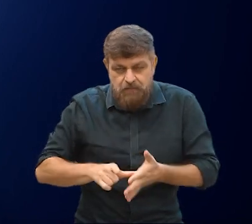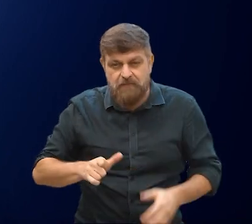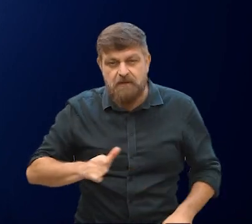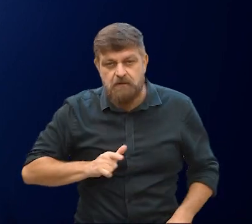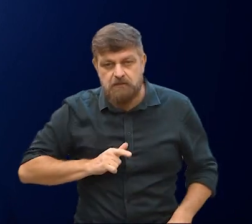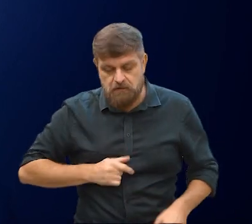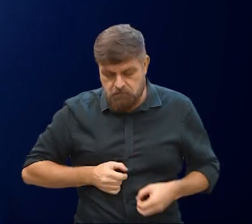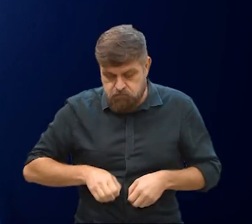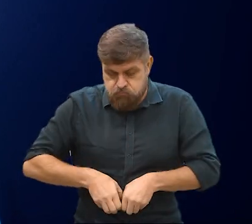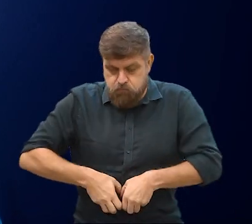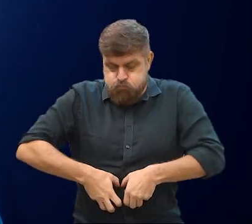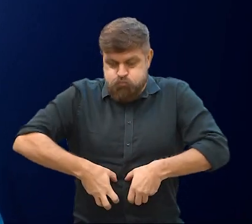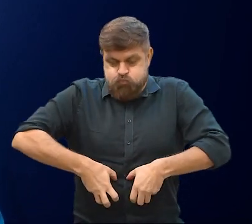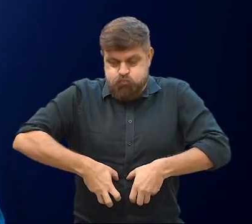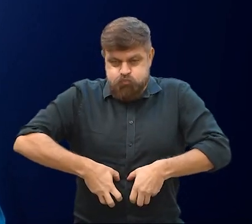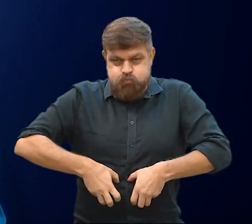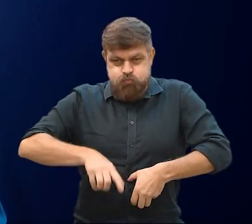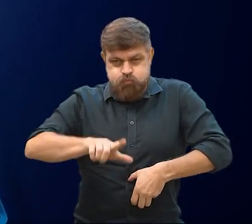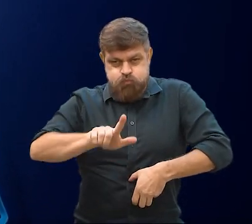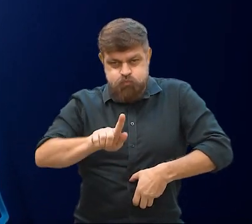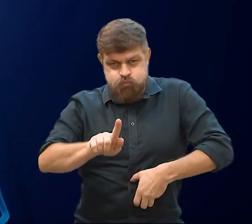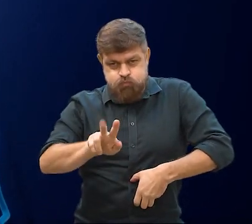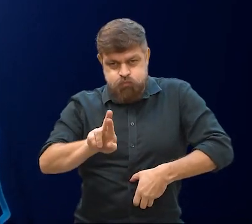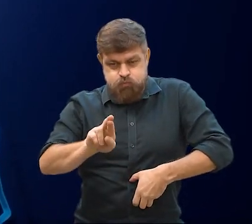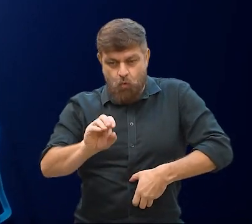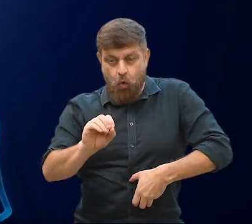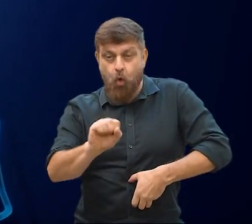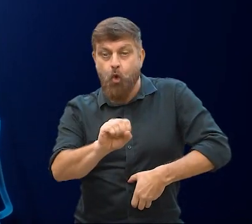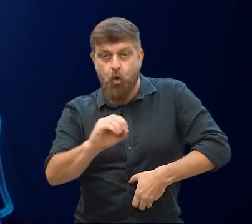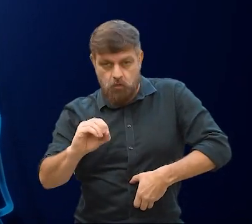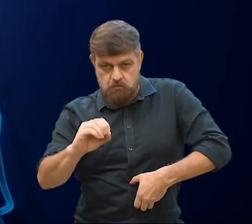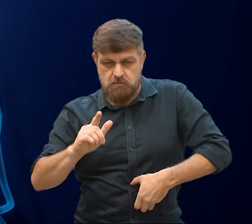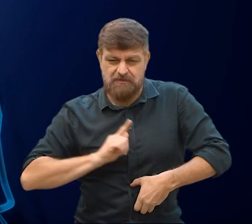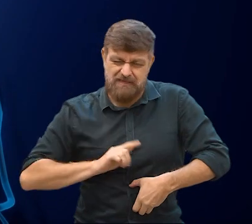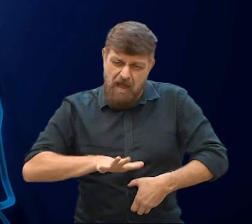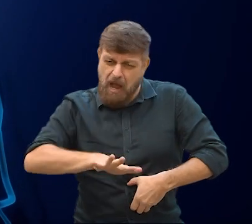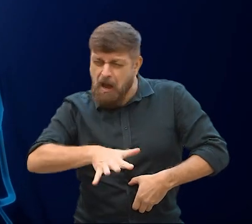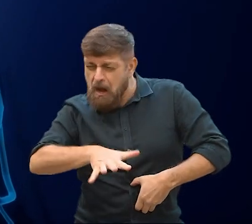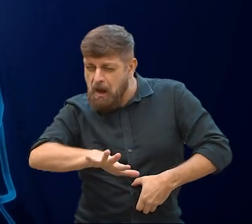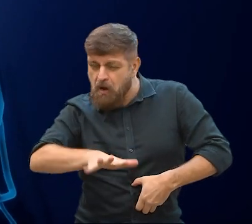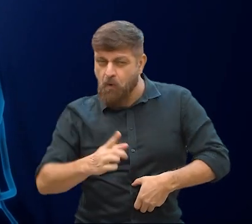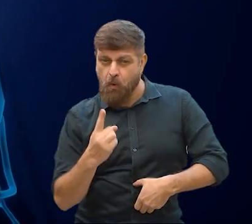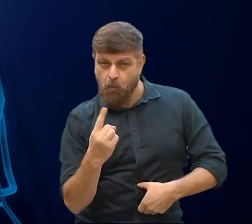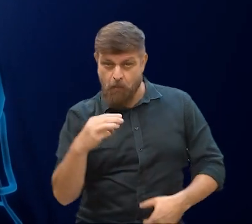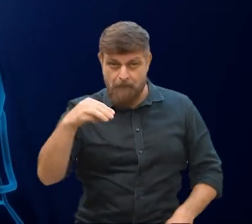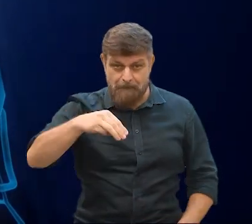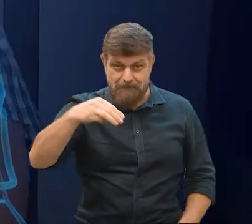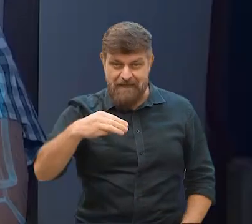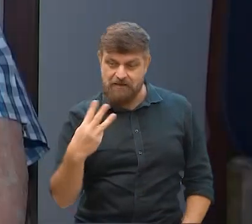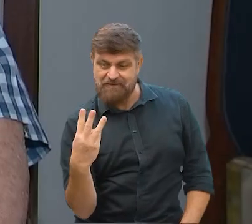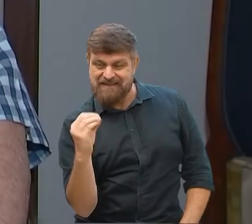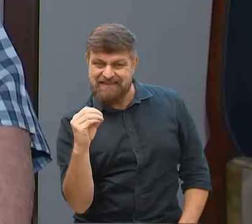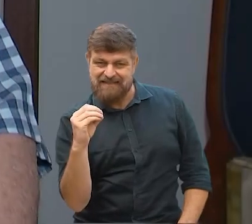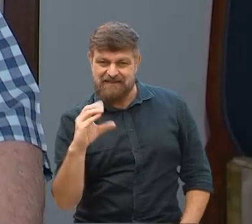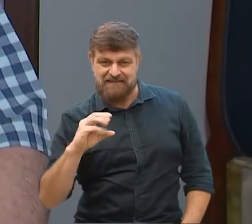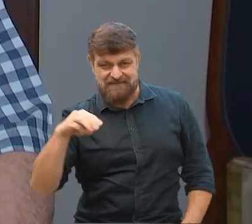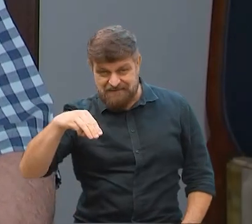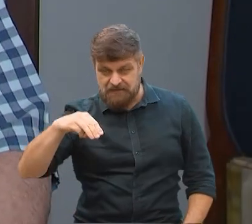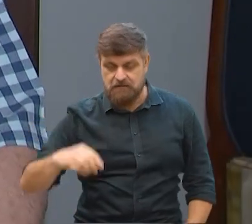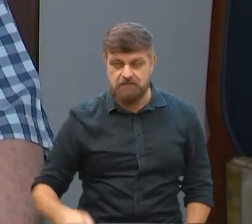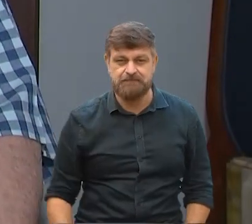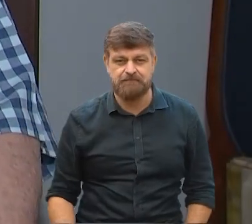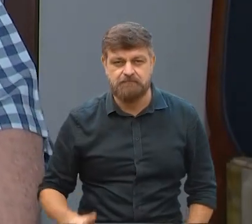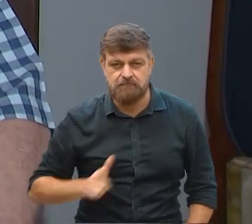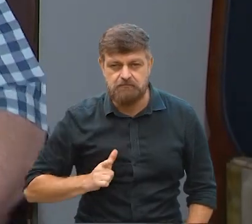porção curta, tem o intestino grosso. O intestino grosso, ele tem aproximadamente 1,30 m, 1,40